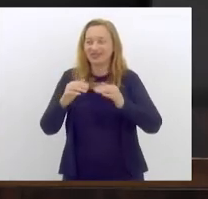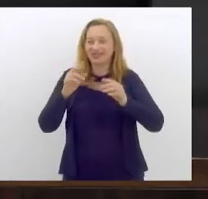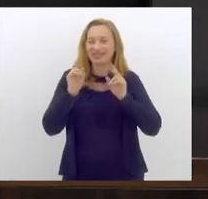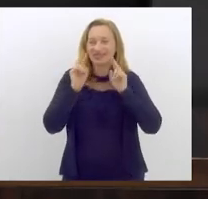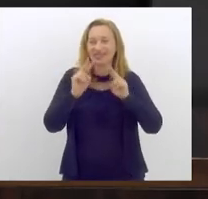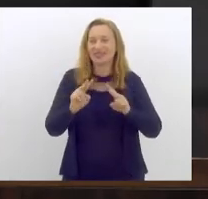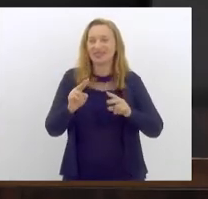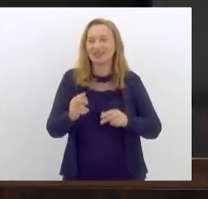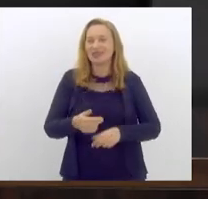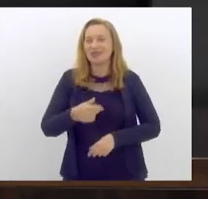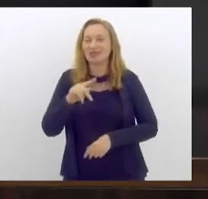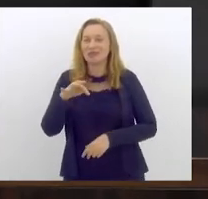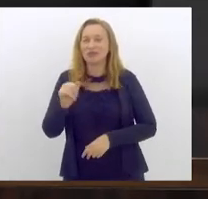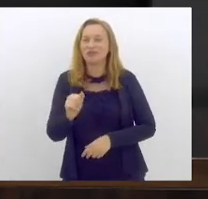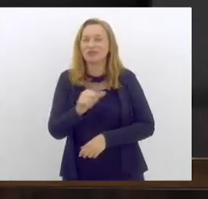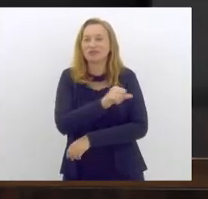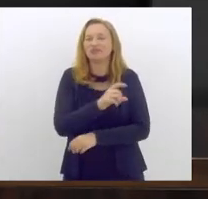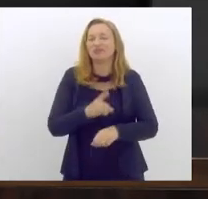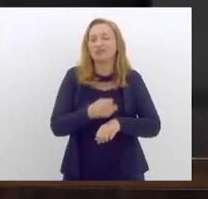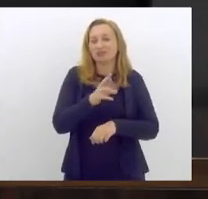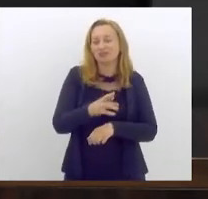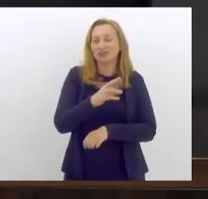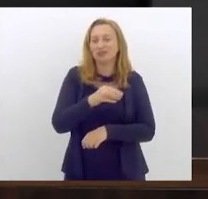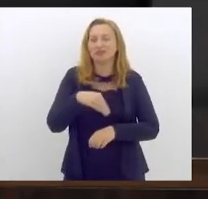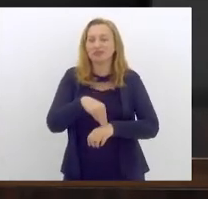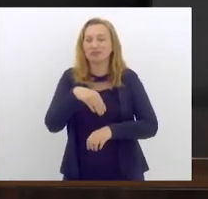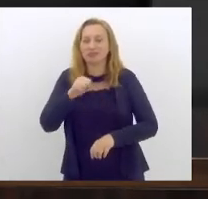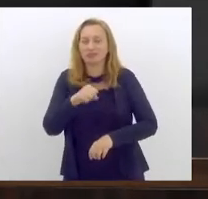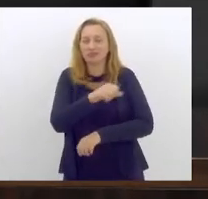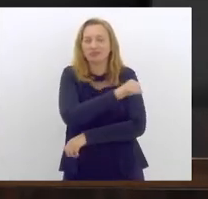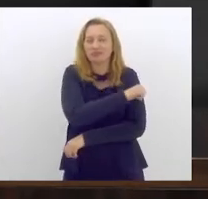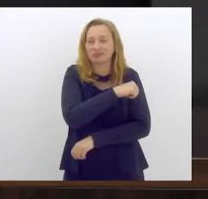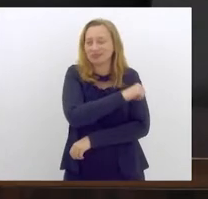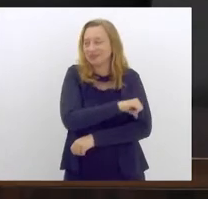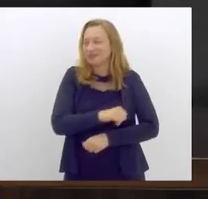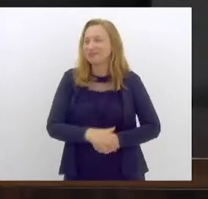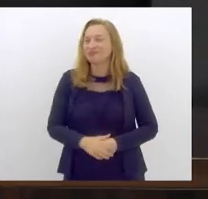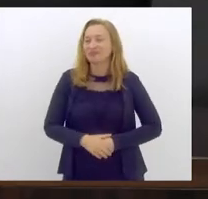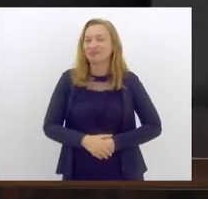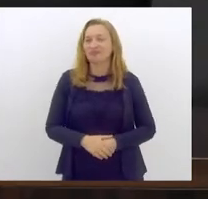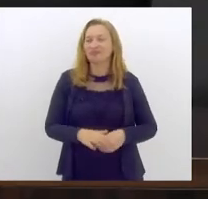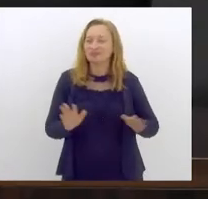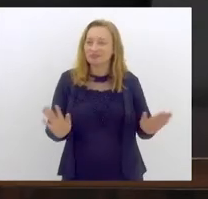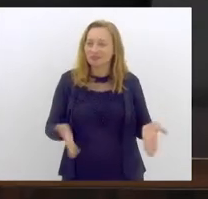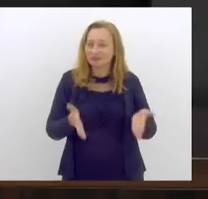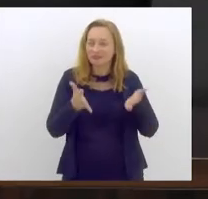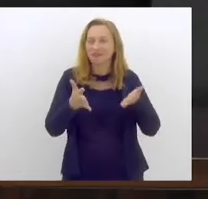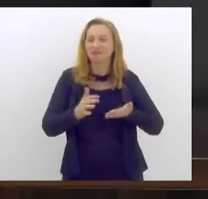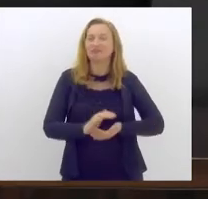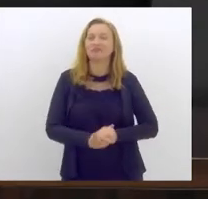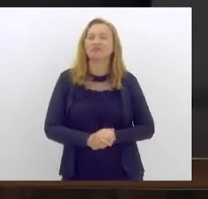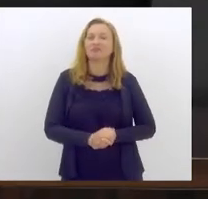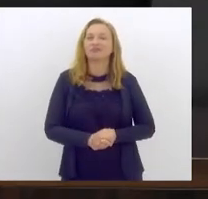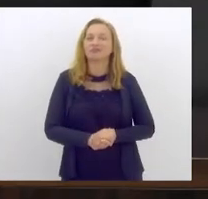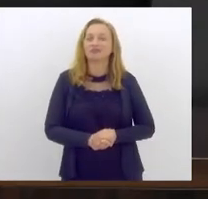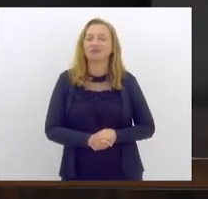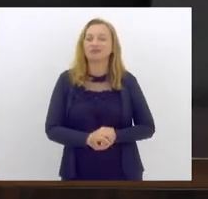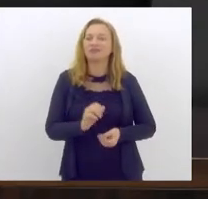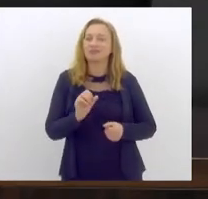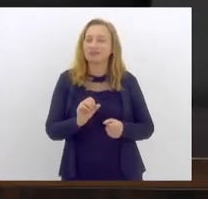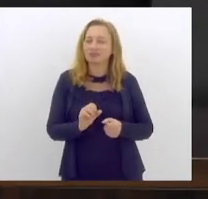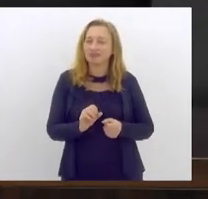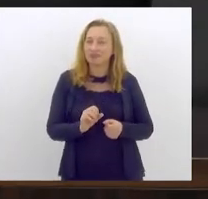Doutora e mestre enfermagem Então como todas as iniciativas que realizamos